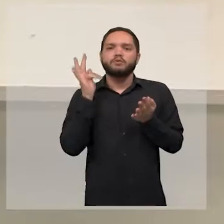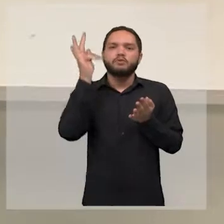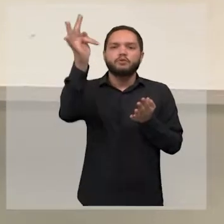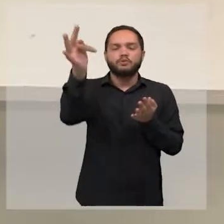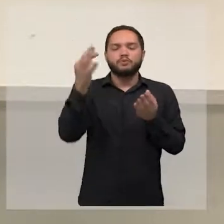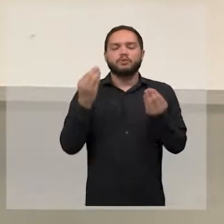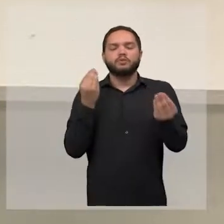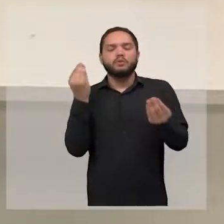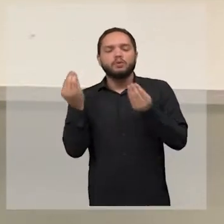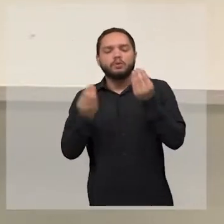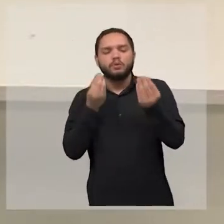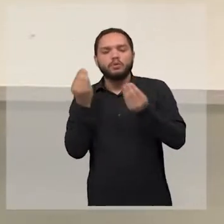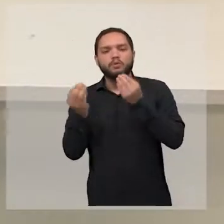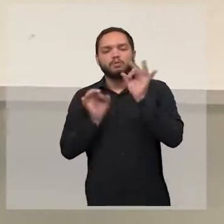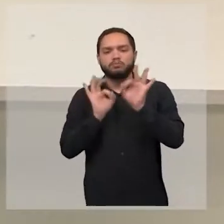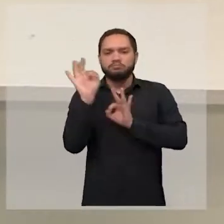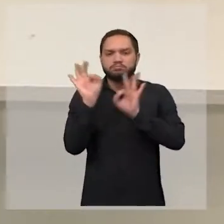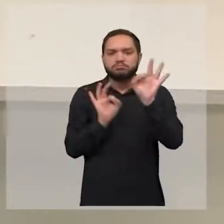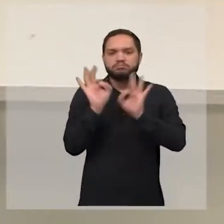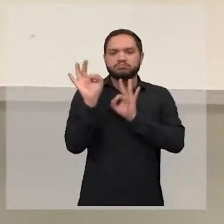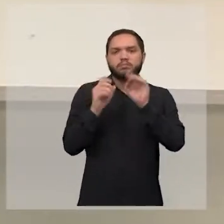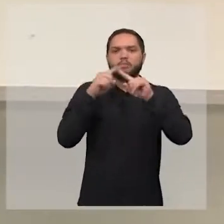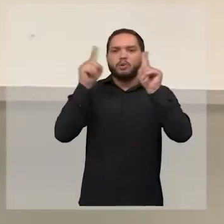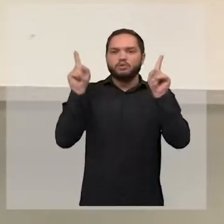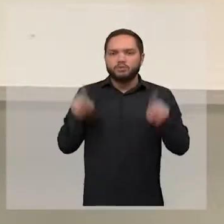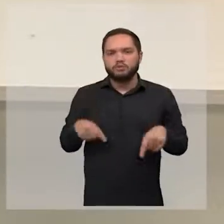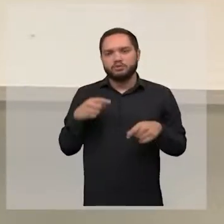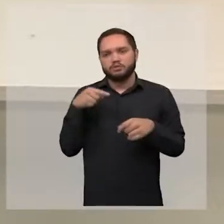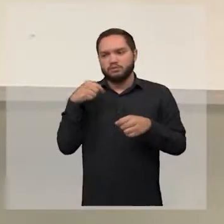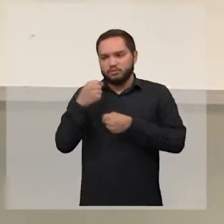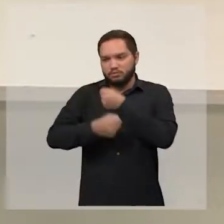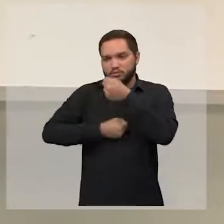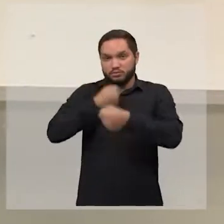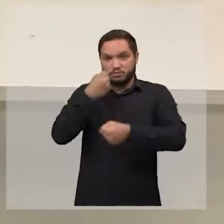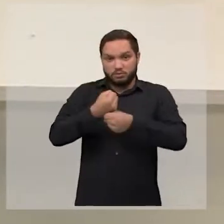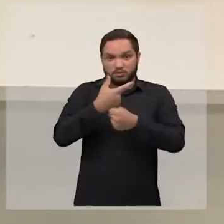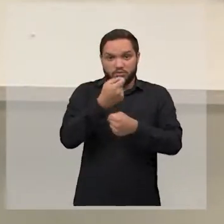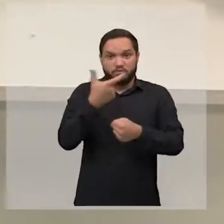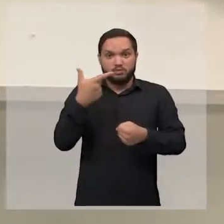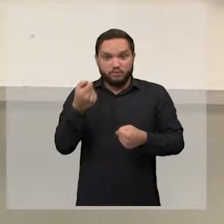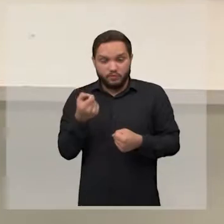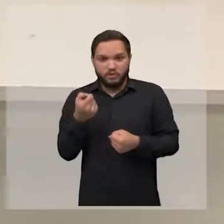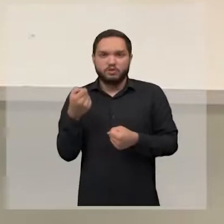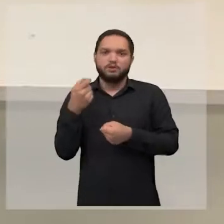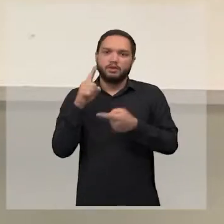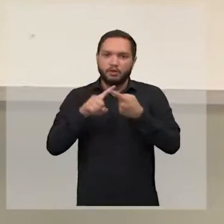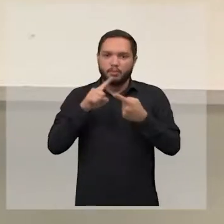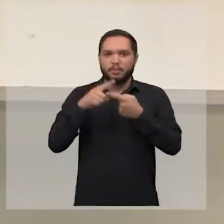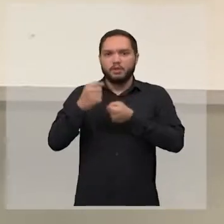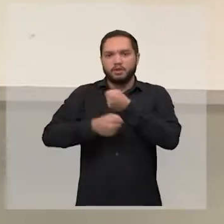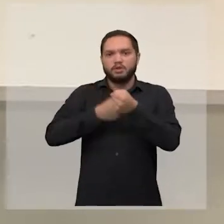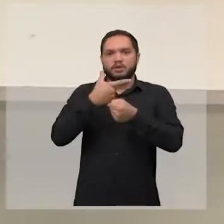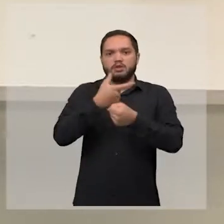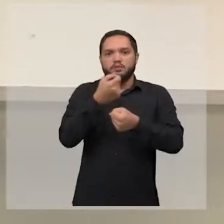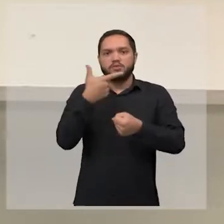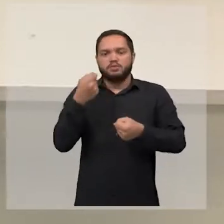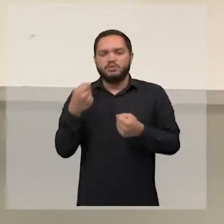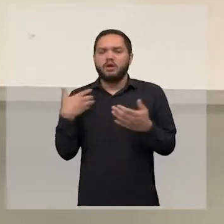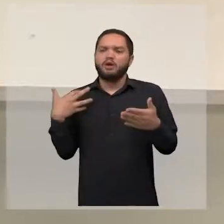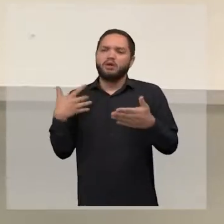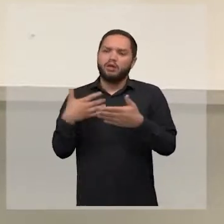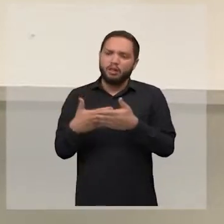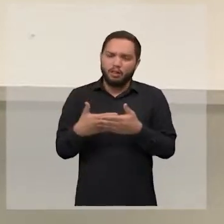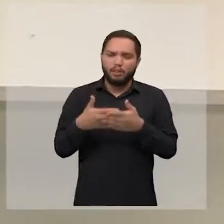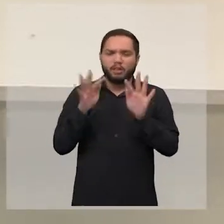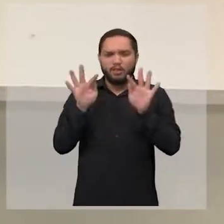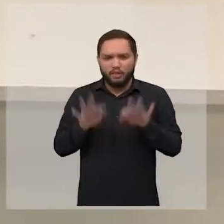está tomando, está traçando aí para 2022, para 2020, 2022, mas estamos chegando no finalzinho da participação do senhor, deixando um